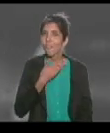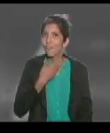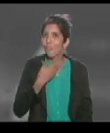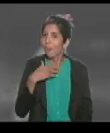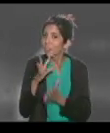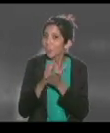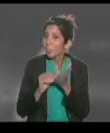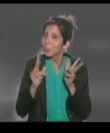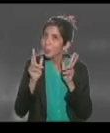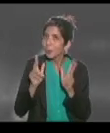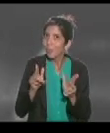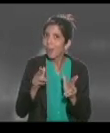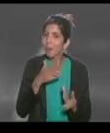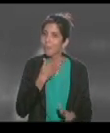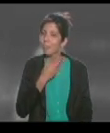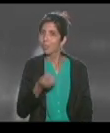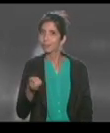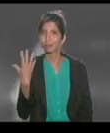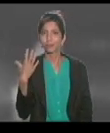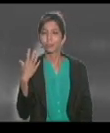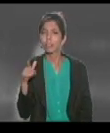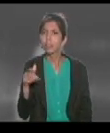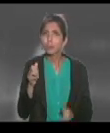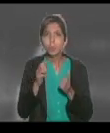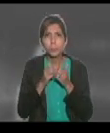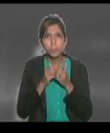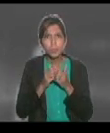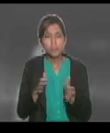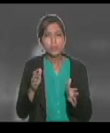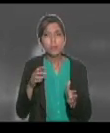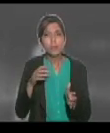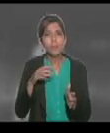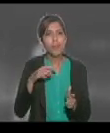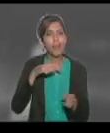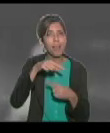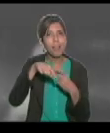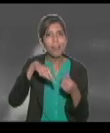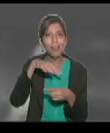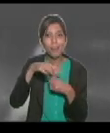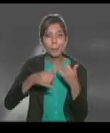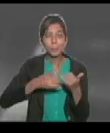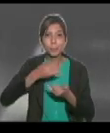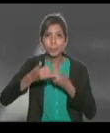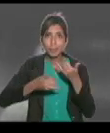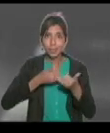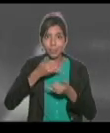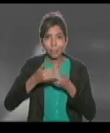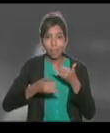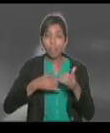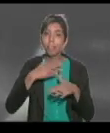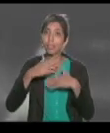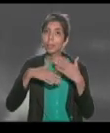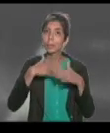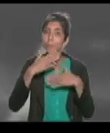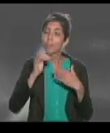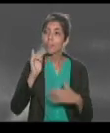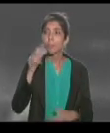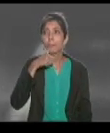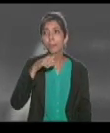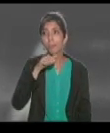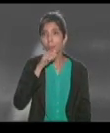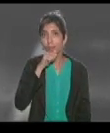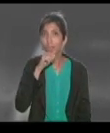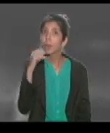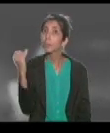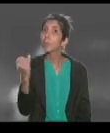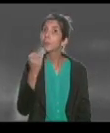para trás. Para trás. Então ele começou a interagir comigo com os blocos, e isso depois eu disse para a mãe,